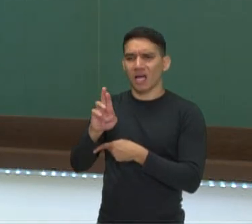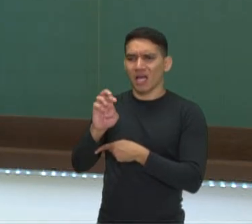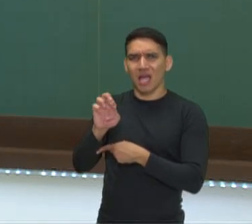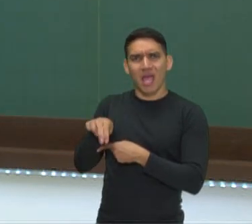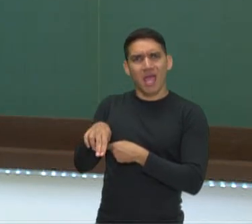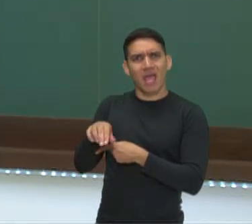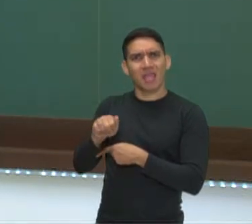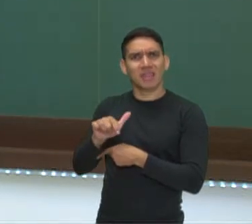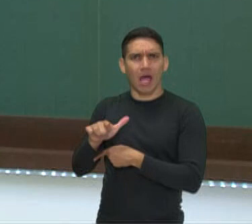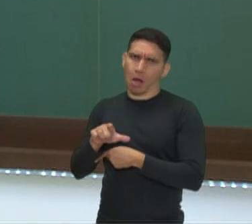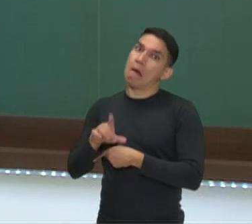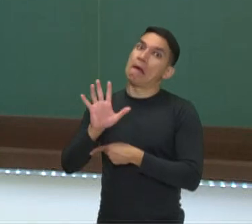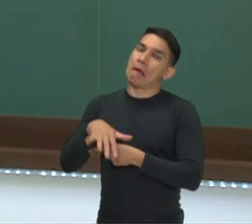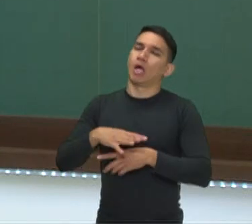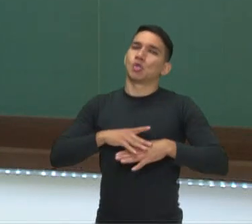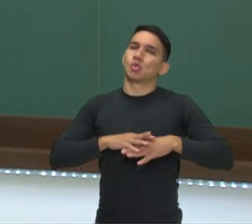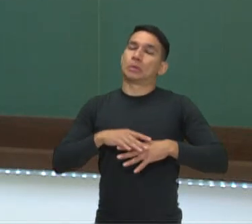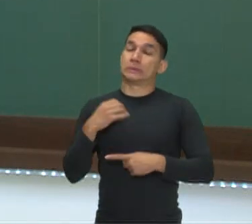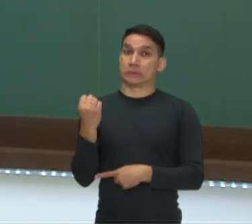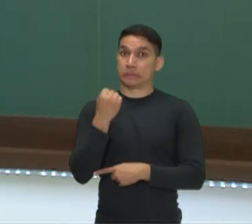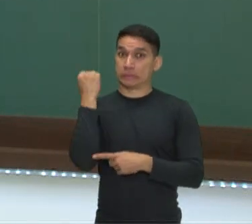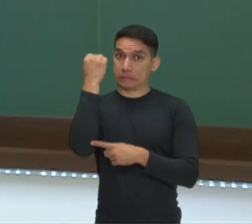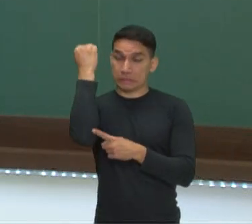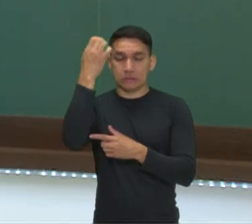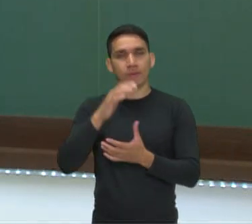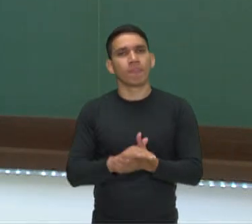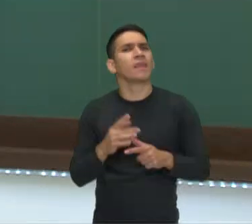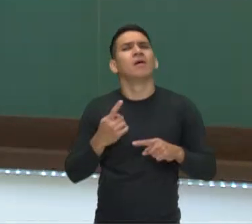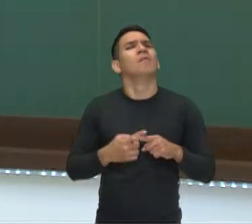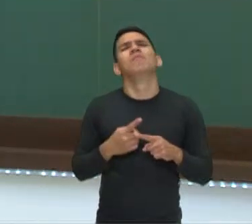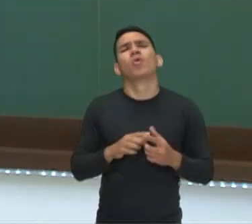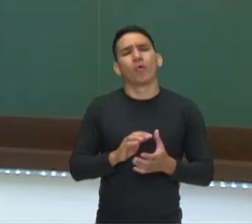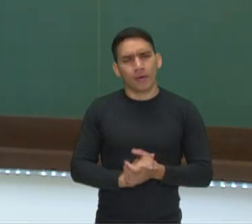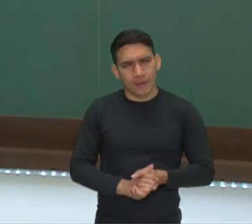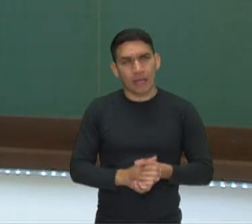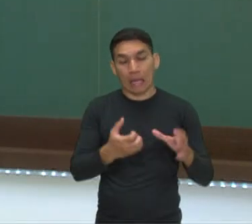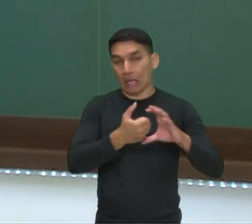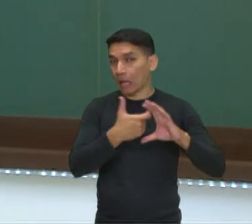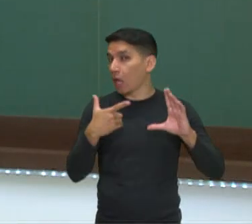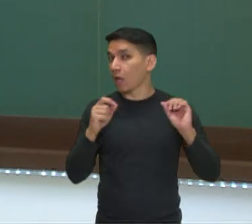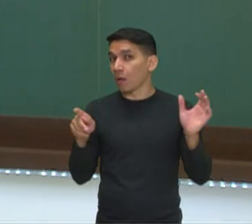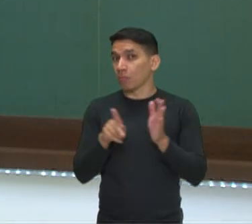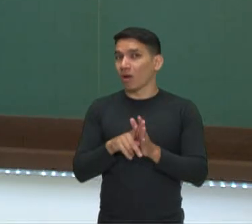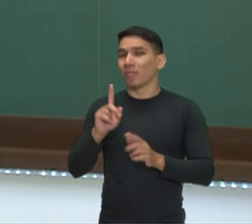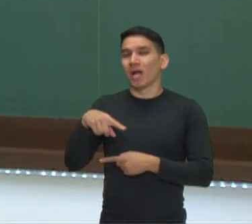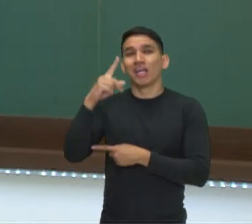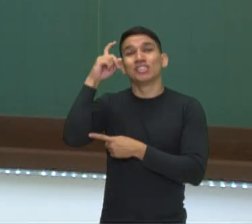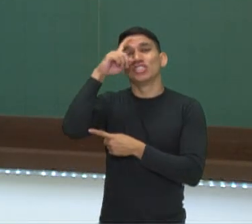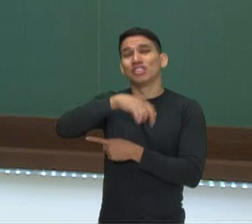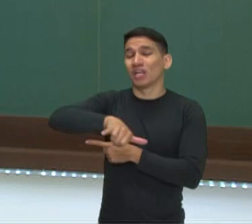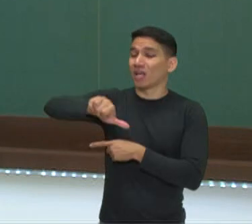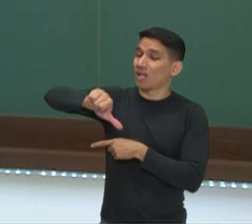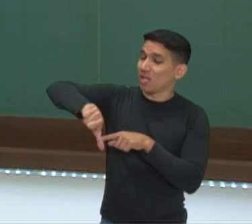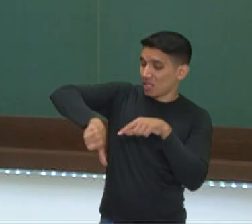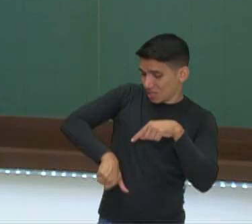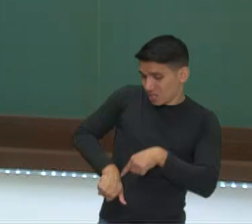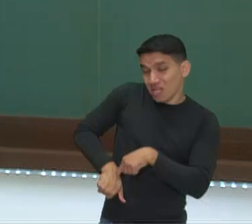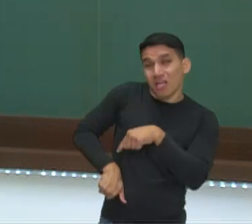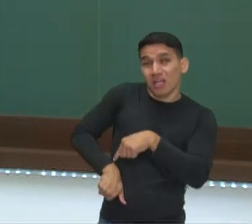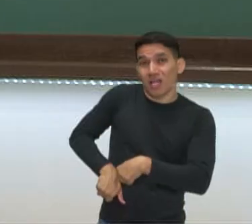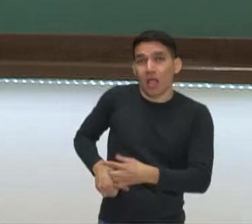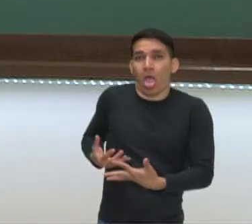séria, muito grave. Por quê? Porque ela é caracterizada pela dificuldade dos rins filtrarem o sangue.